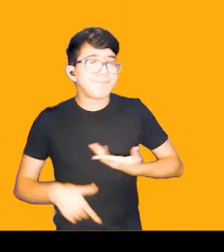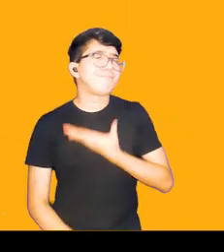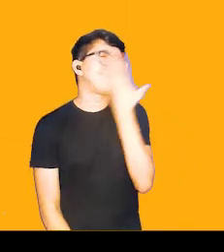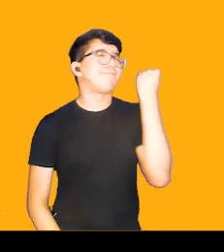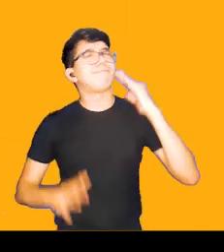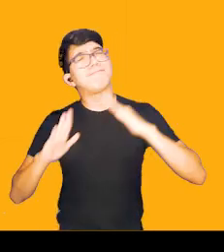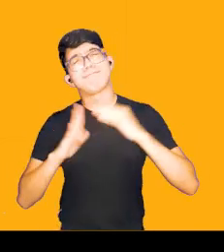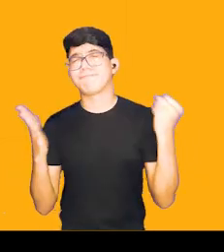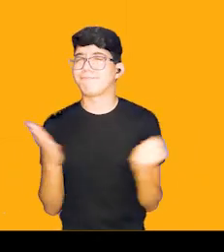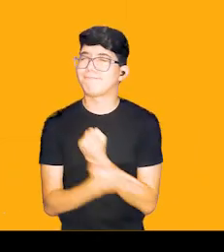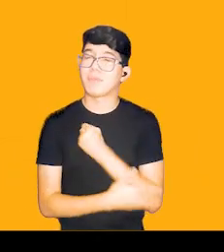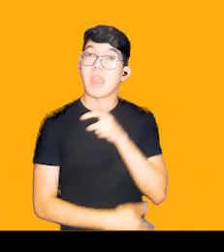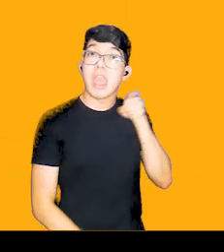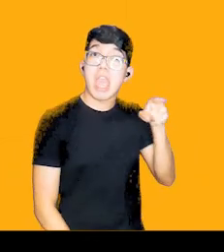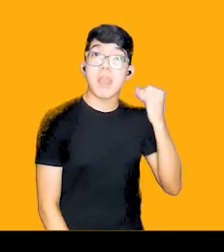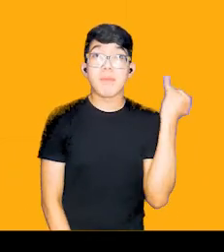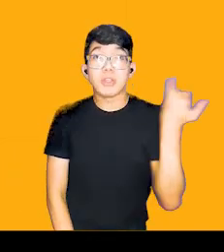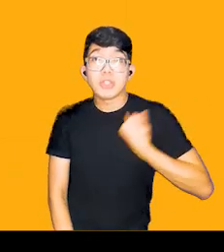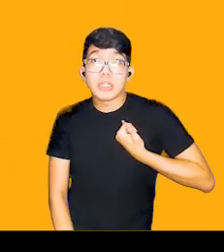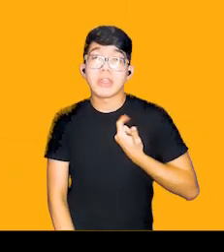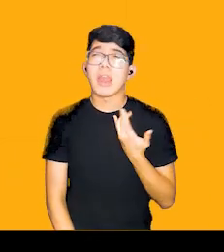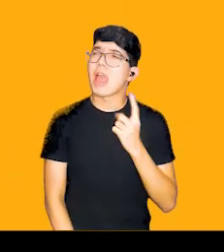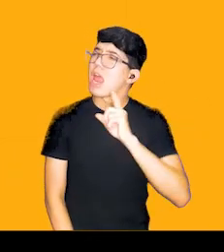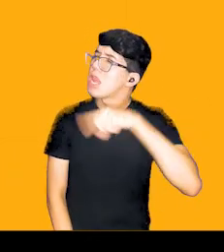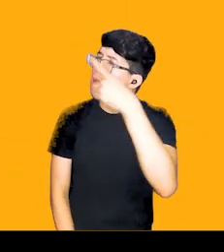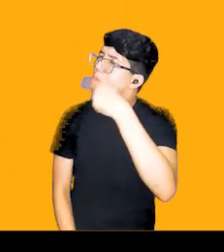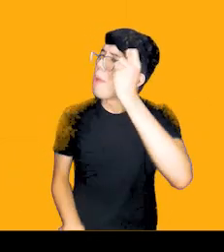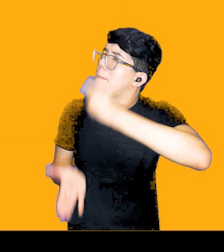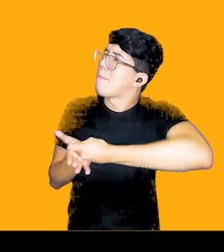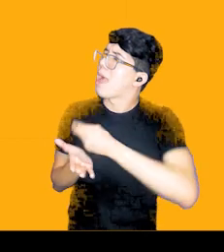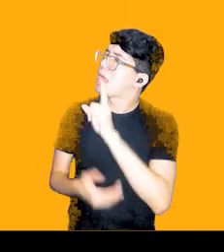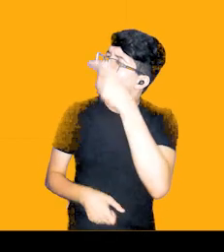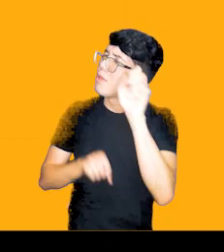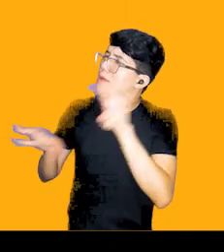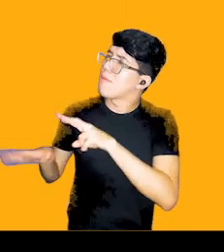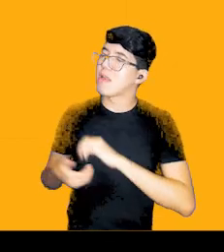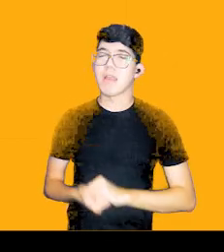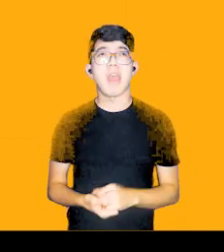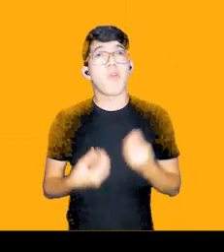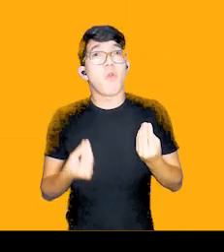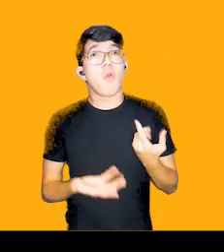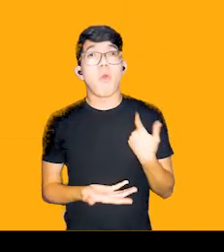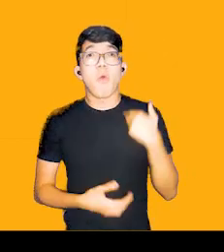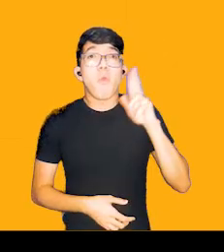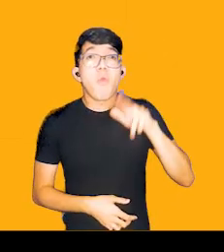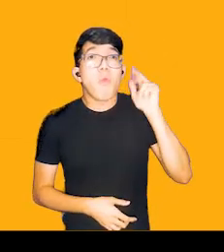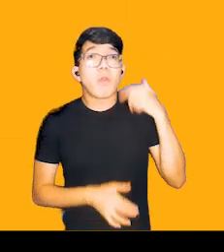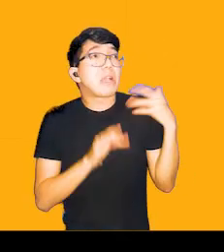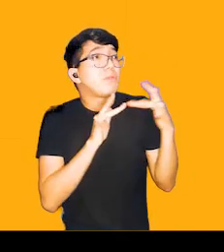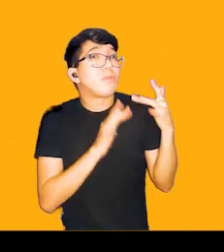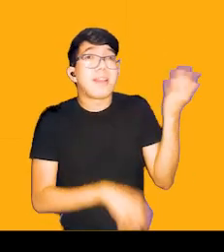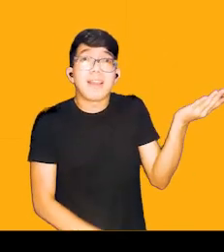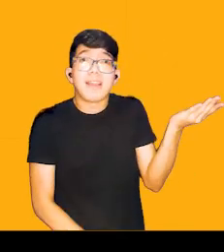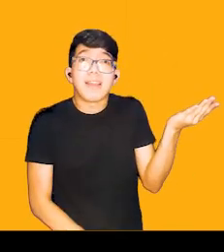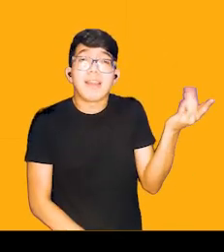estúdio falou assim: "Não, semana que vem tu passa aí e paga." O cara nunca tinha me visto, nunca tinha conversado comigo. Eu falei: